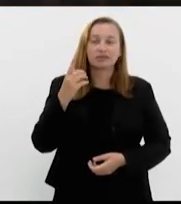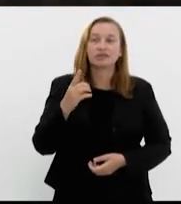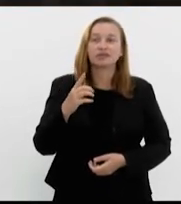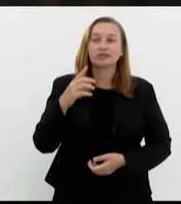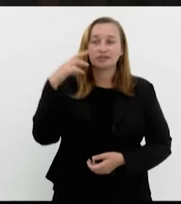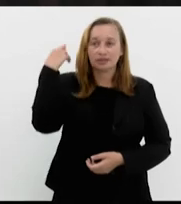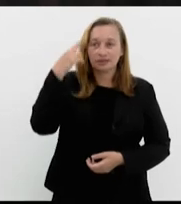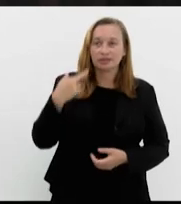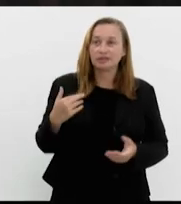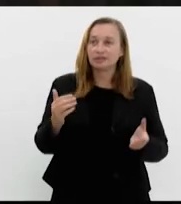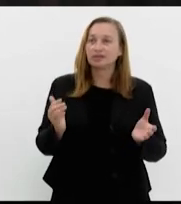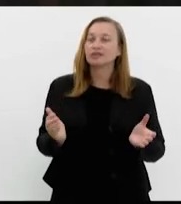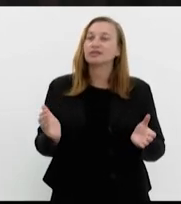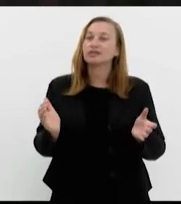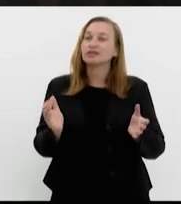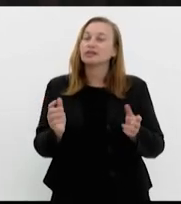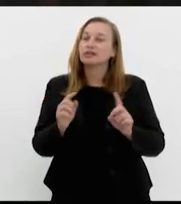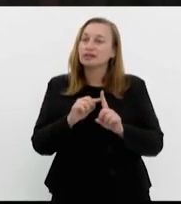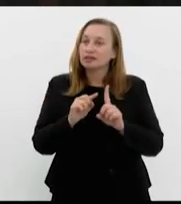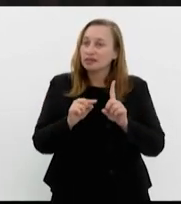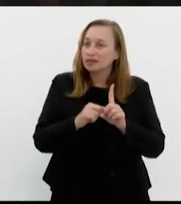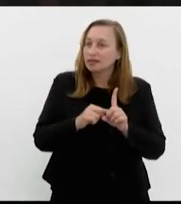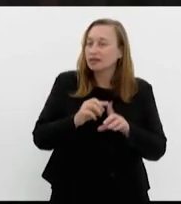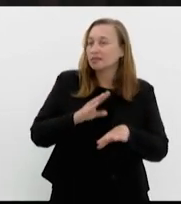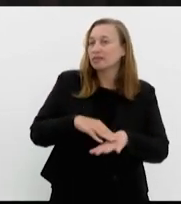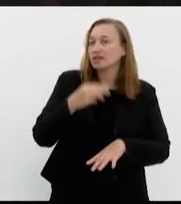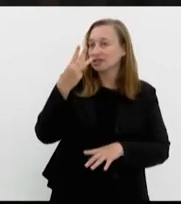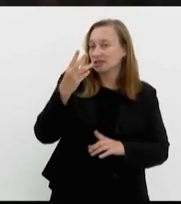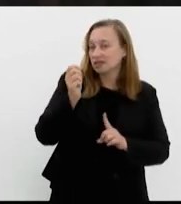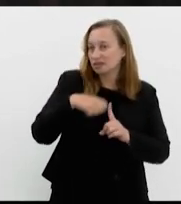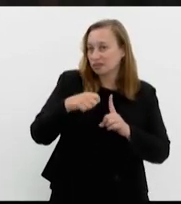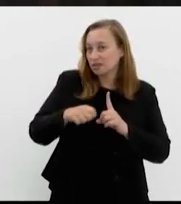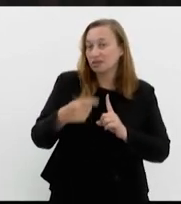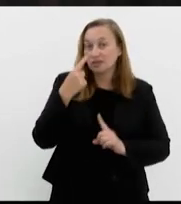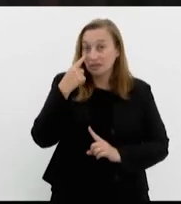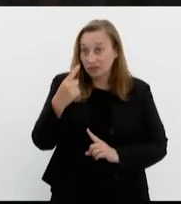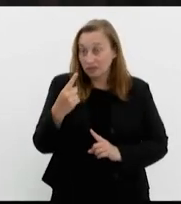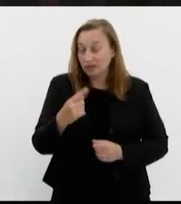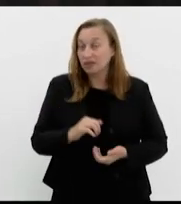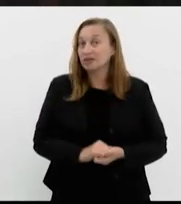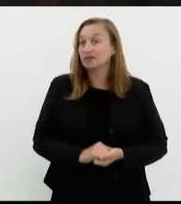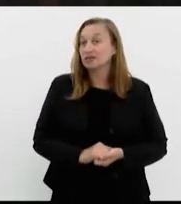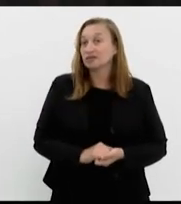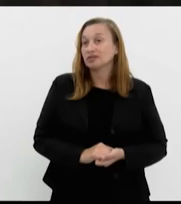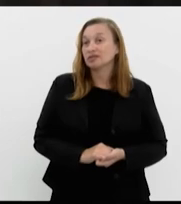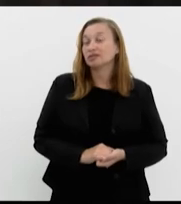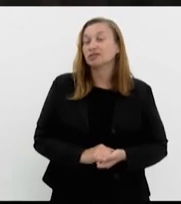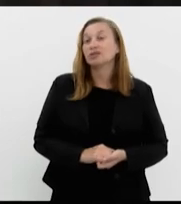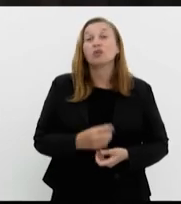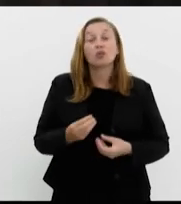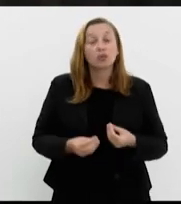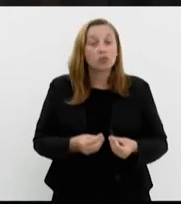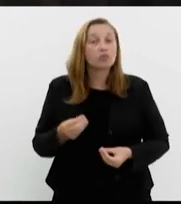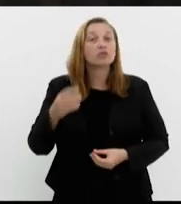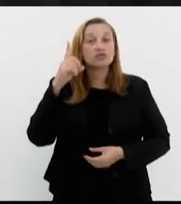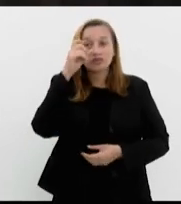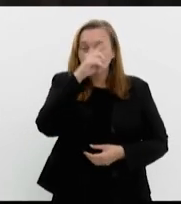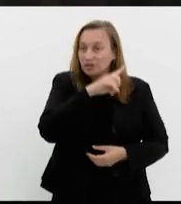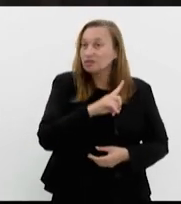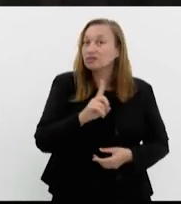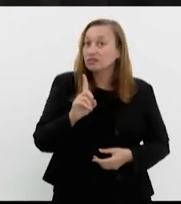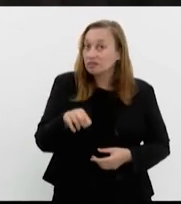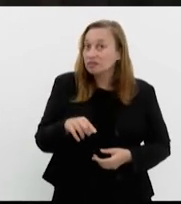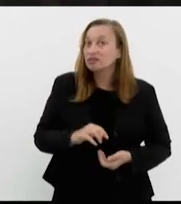Possivelmente com mais de 3 meses. Então, você já veja esse simbolismo e como é difícil, né?